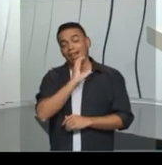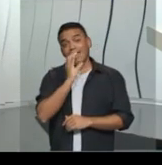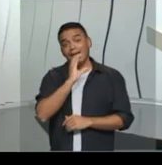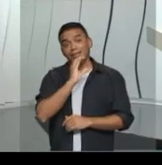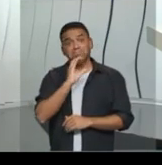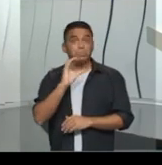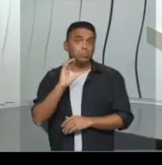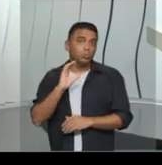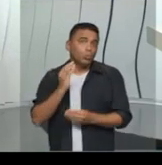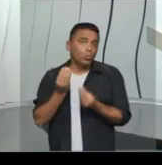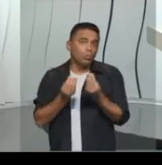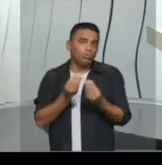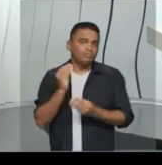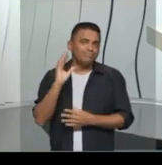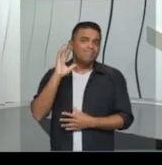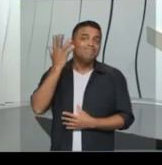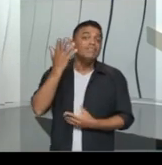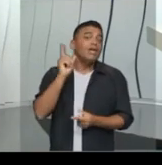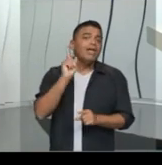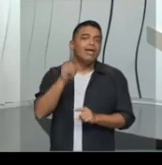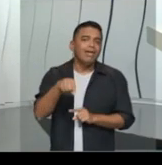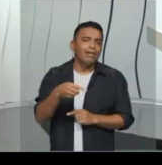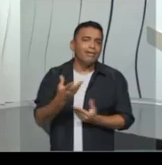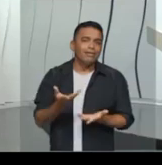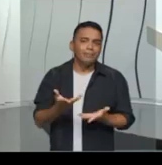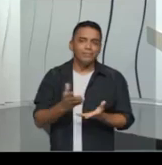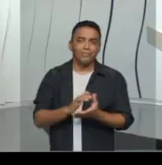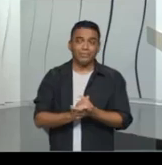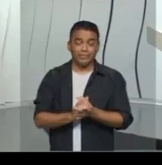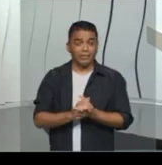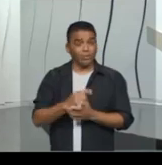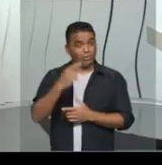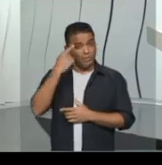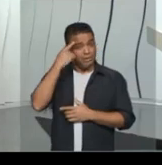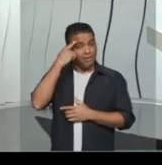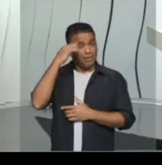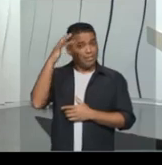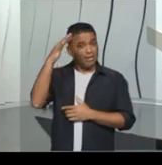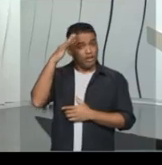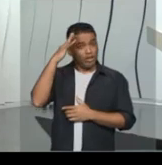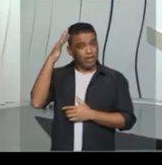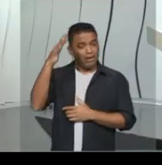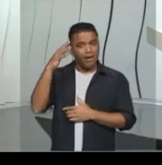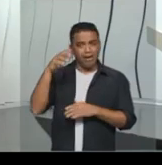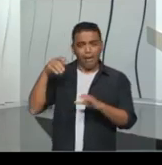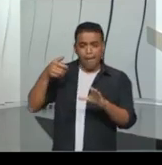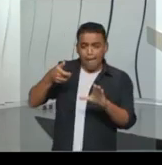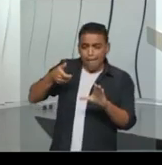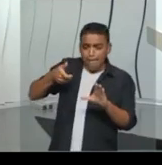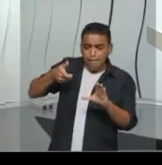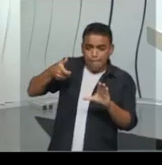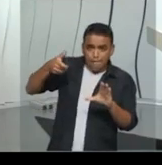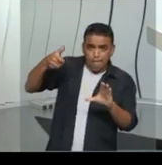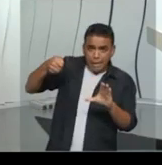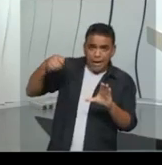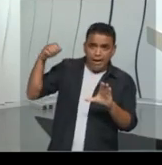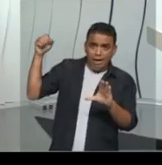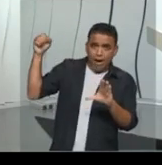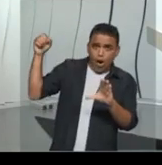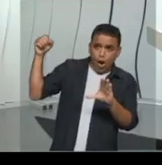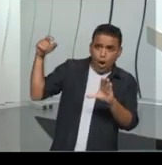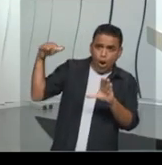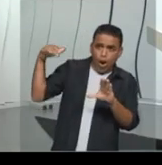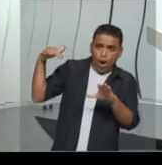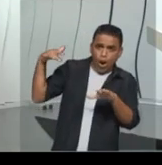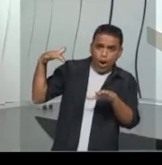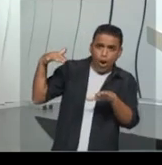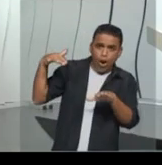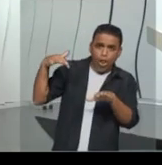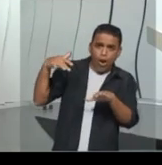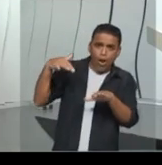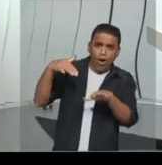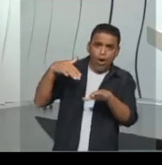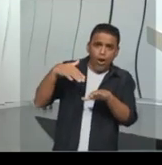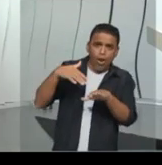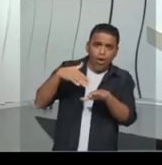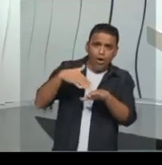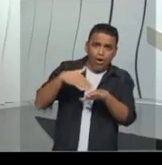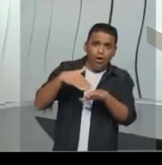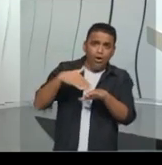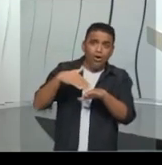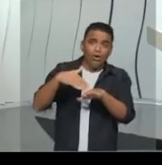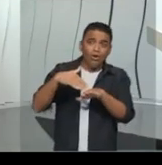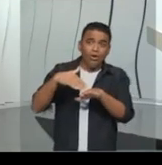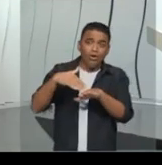acontecer? Imagina que isso aqui seja o feixe de luz e na hora que ele está passando, uma parte da